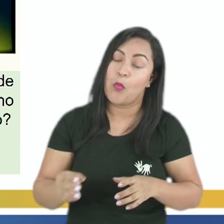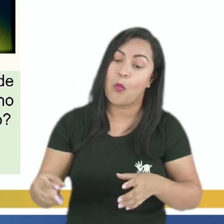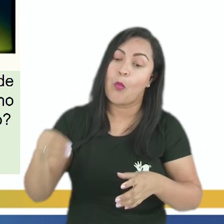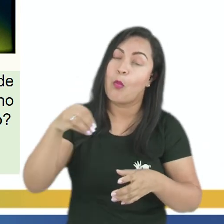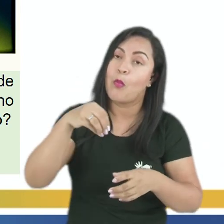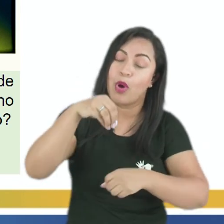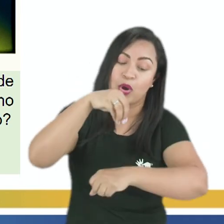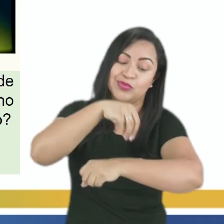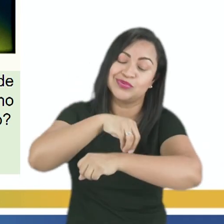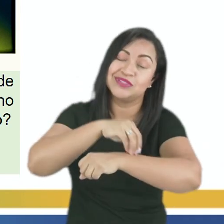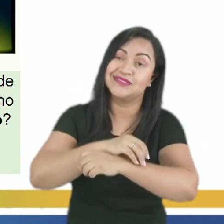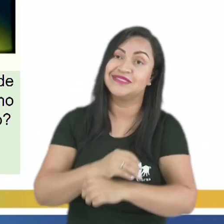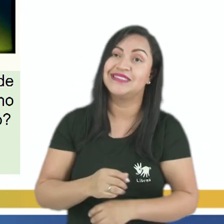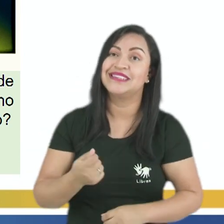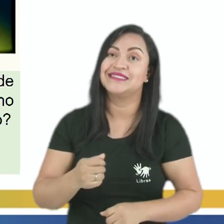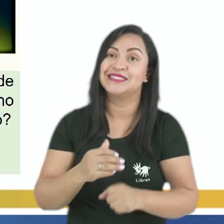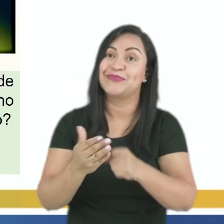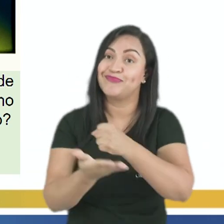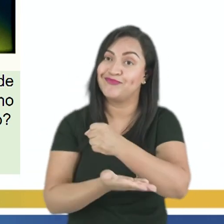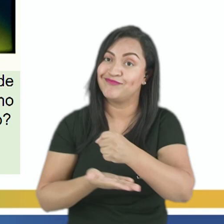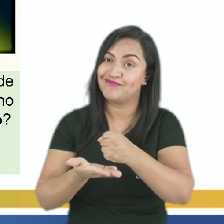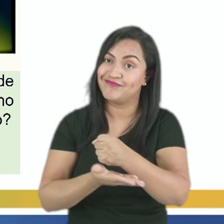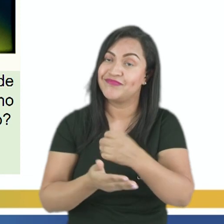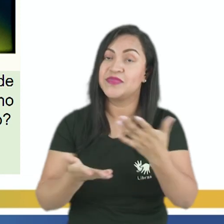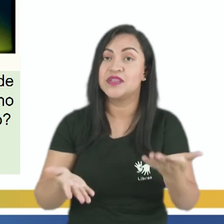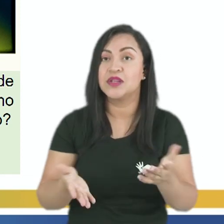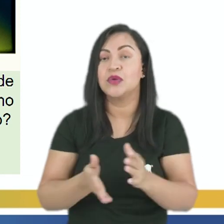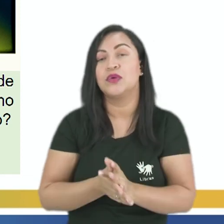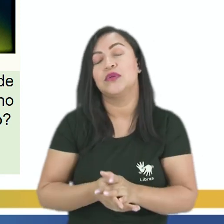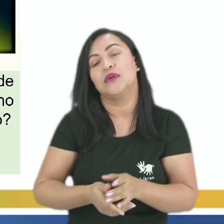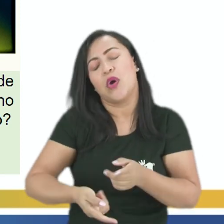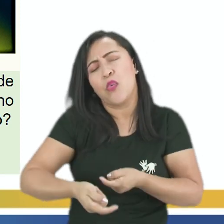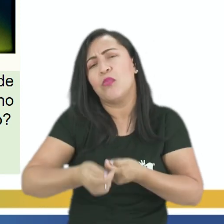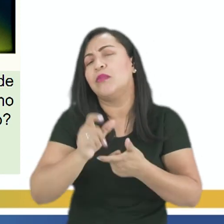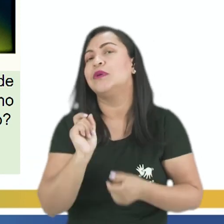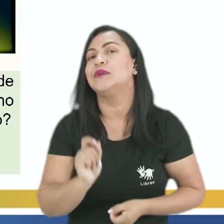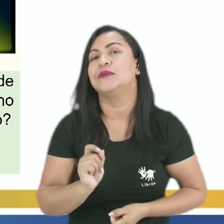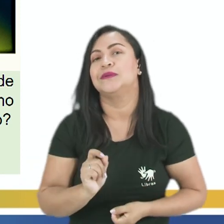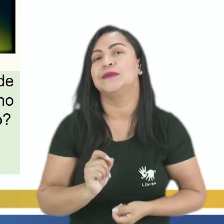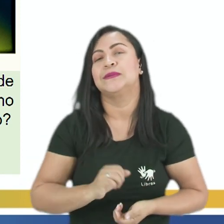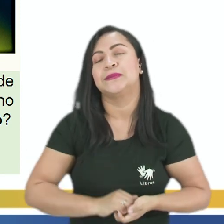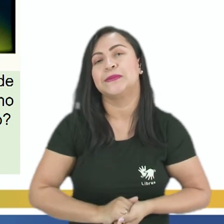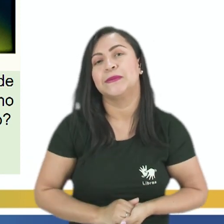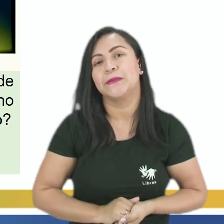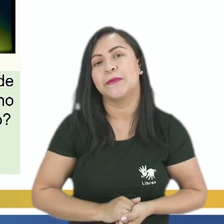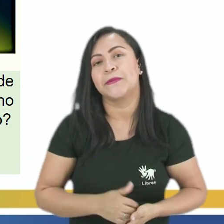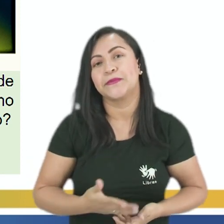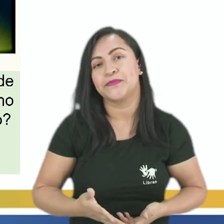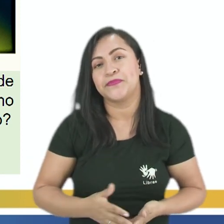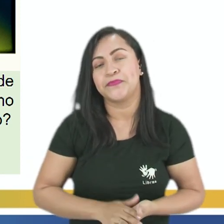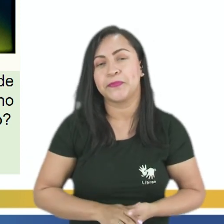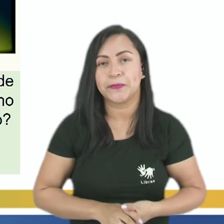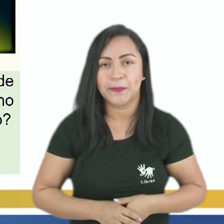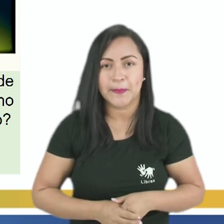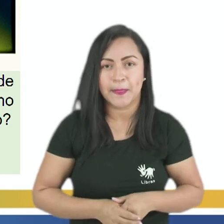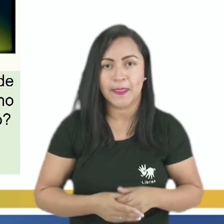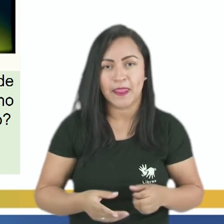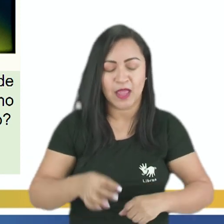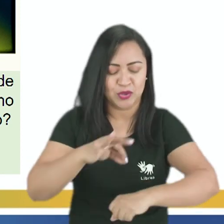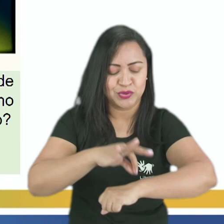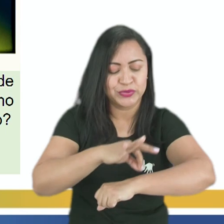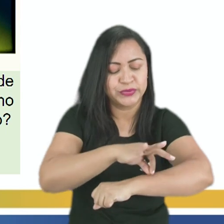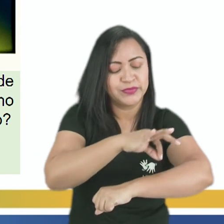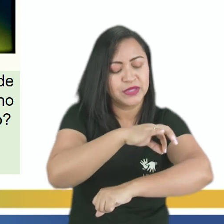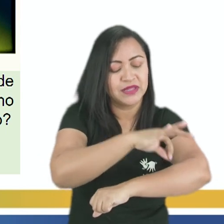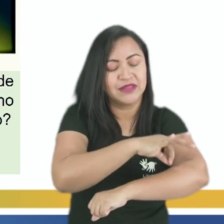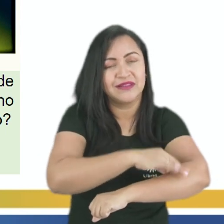seja básica. Então, uma sugestão é que a gente utilize, por exemplo, para amenizar os edemas de picada de